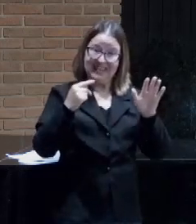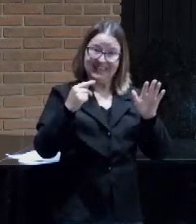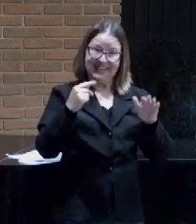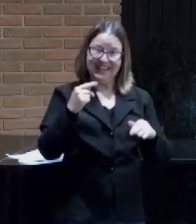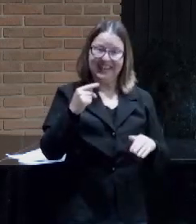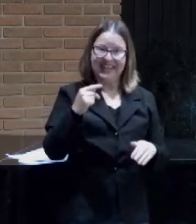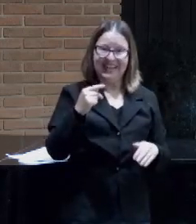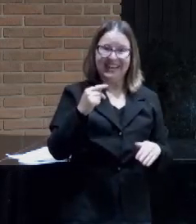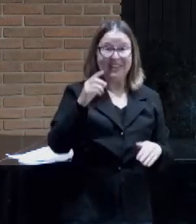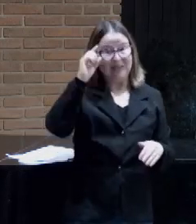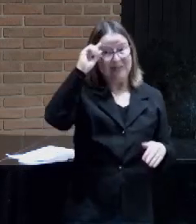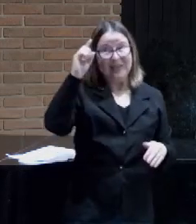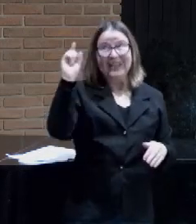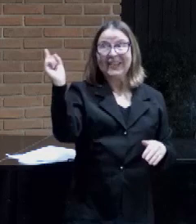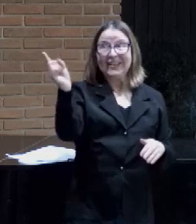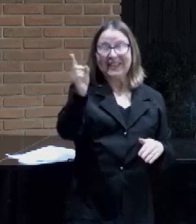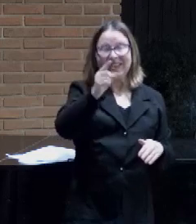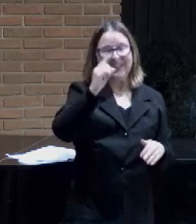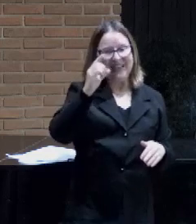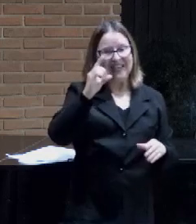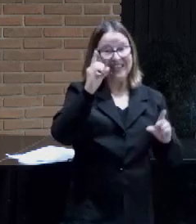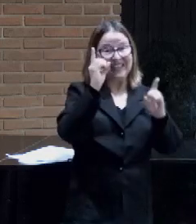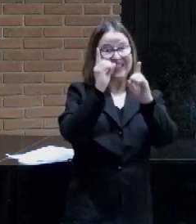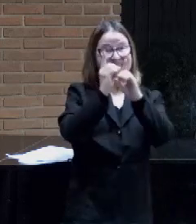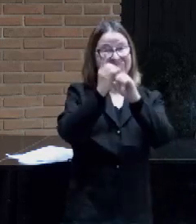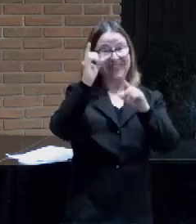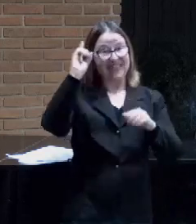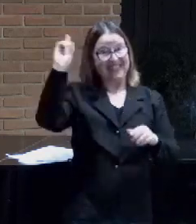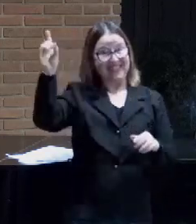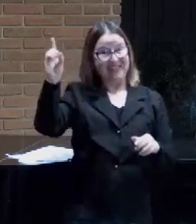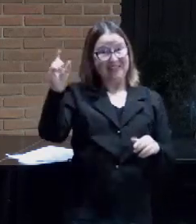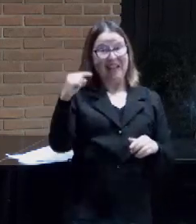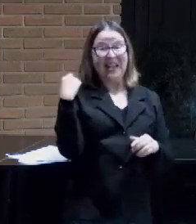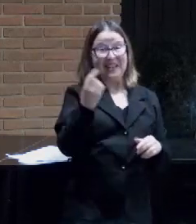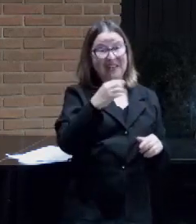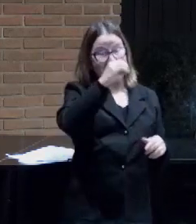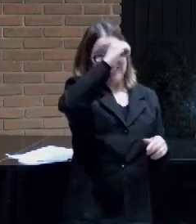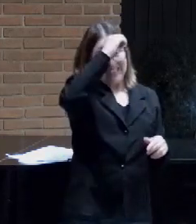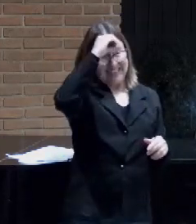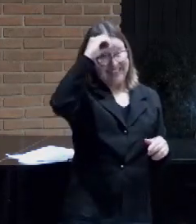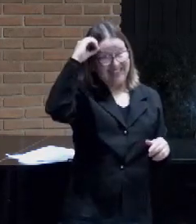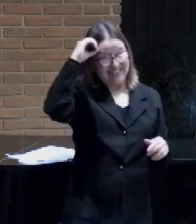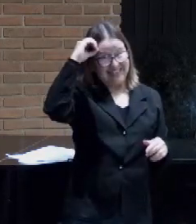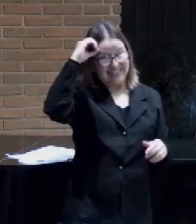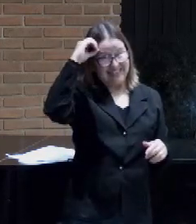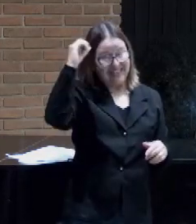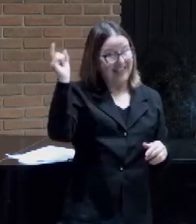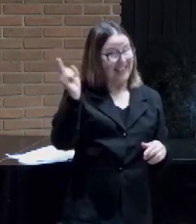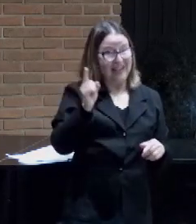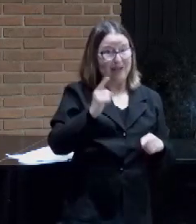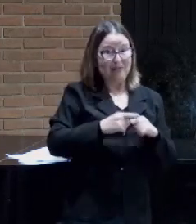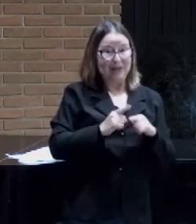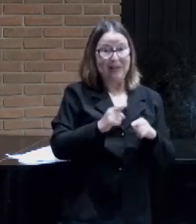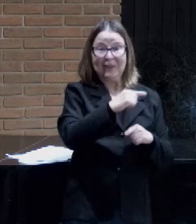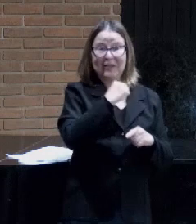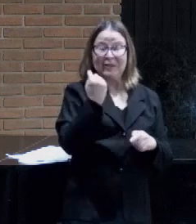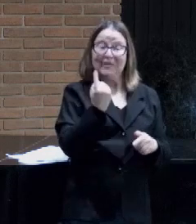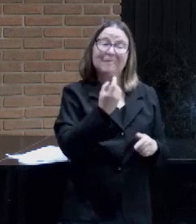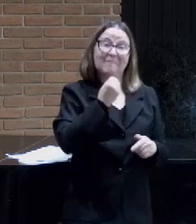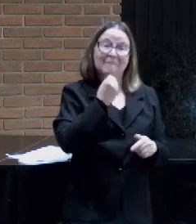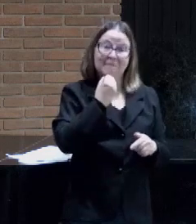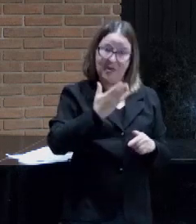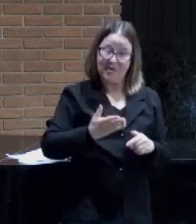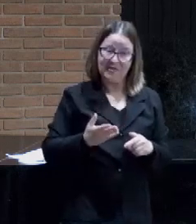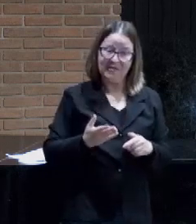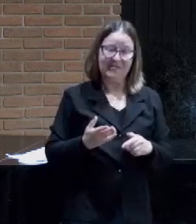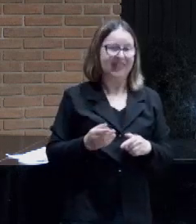encontrarmos com Deus, nós seremos inocentes, não porque nós somos bons, mas porque o único bom morreu em nosso lugar.